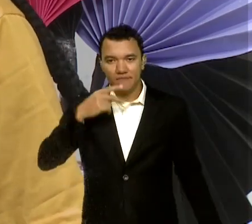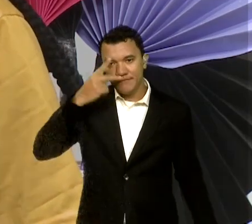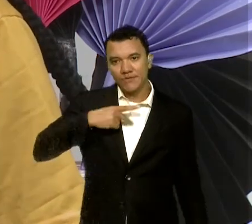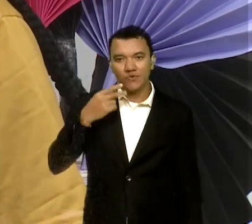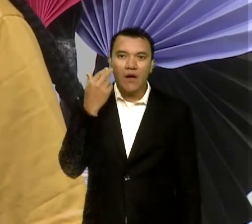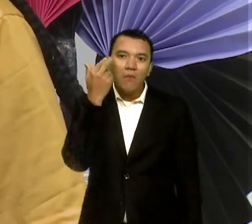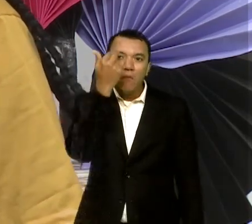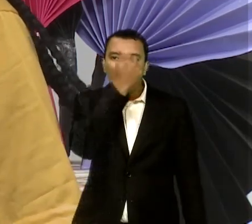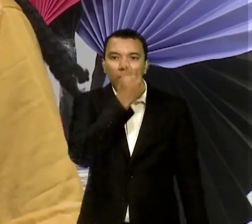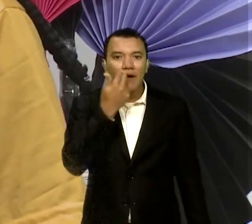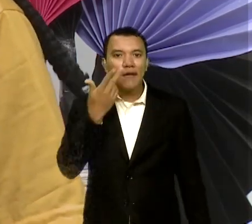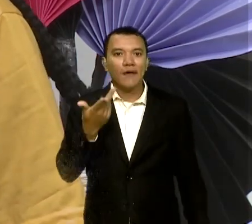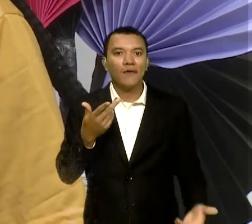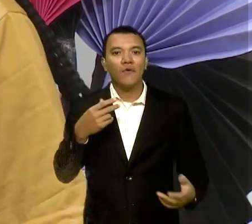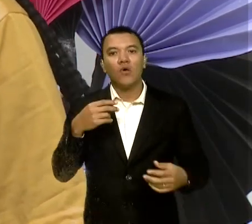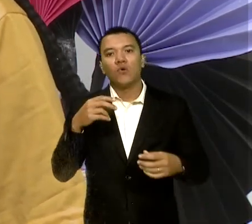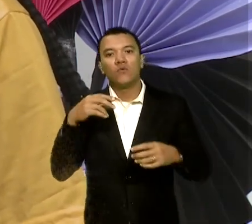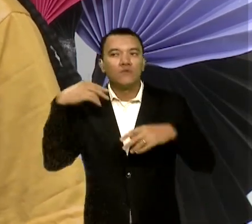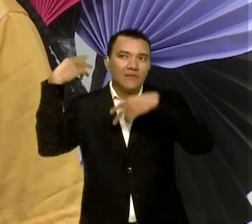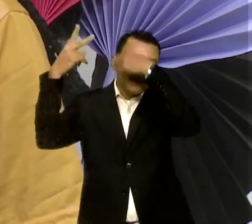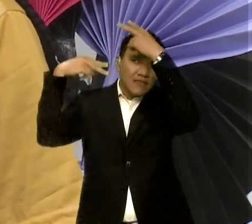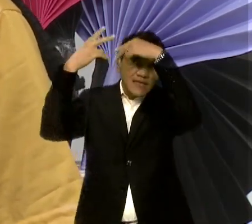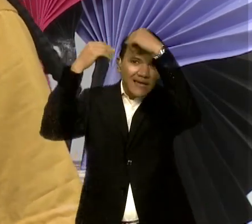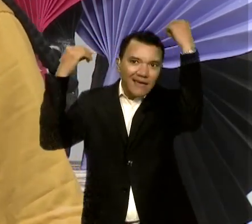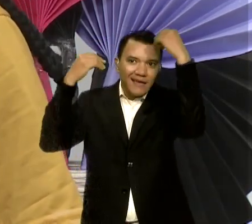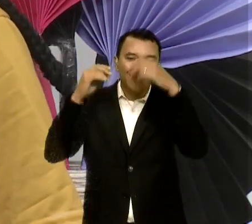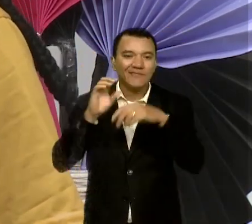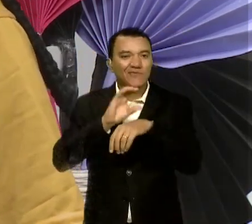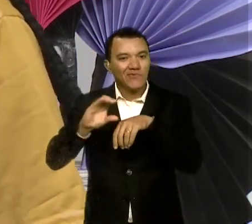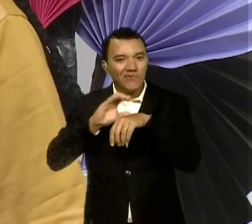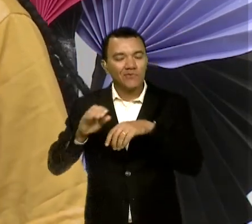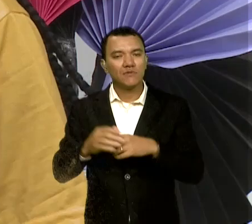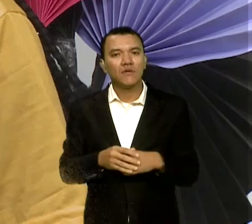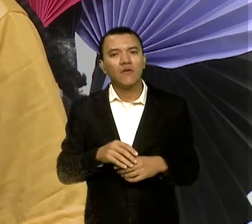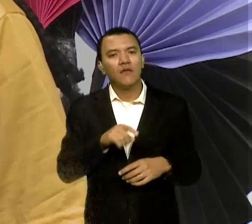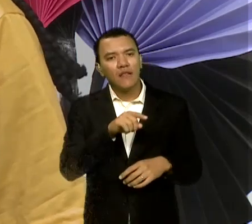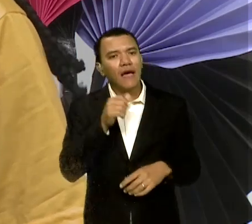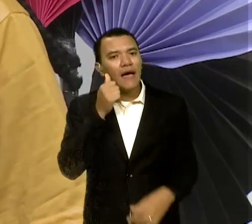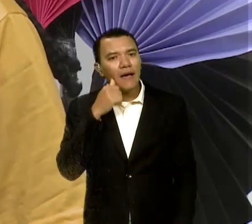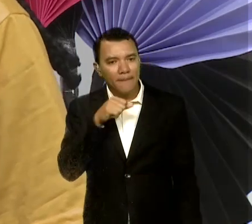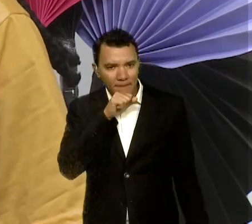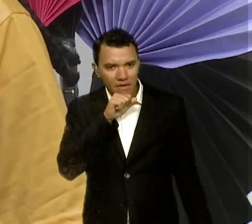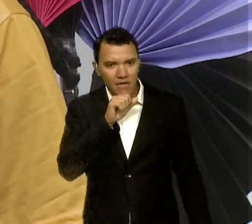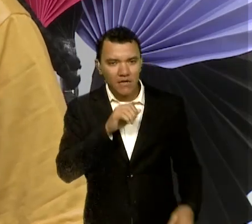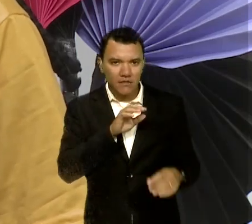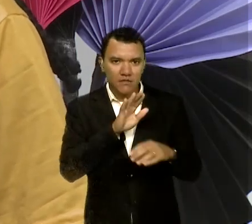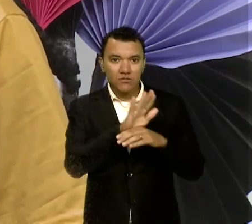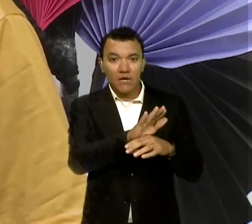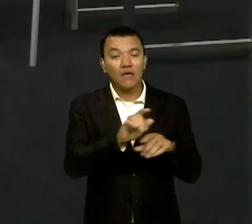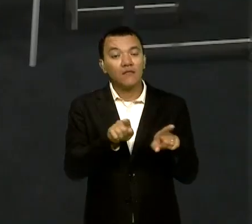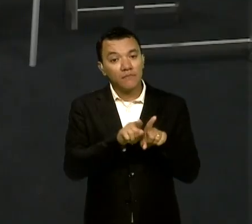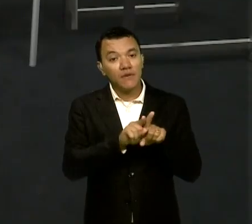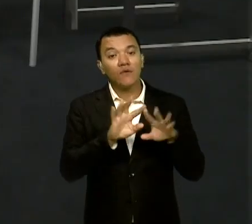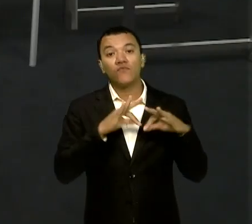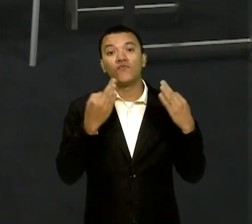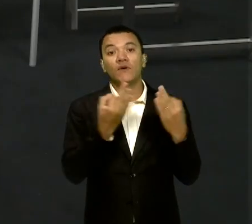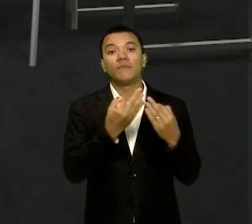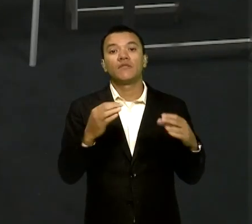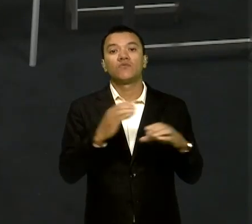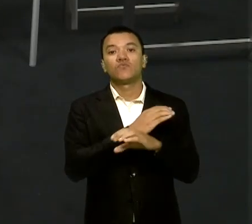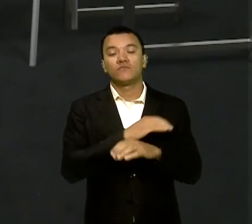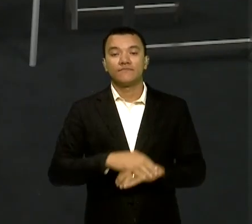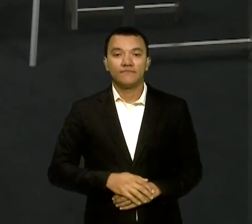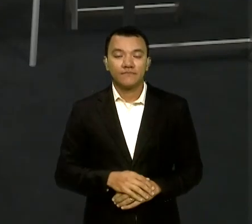cursos de laço, sempre tentando buscar não somente o atendimento à mãe, mas também à sua família por completo. Agora, o